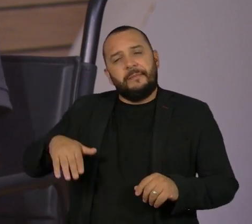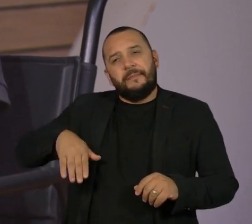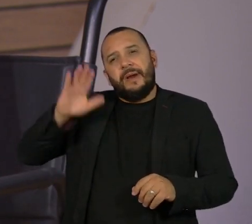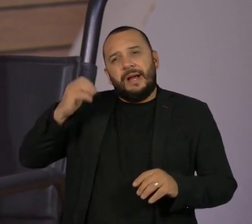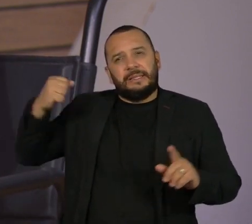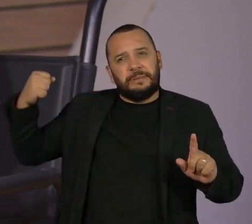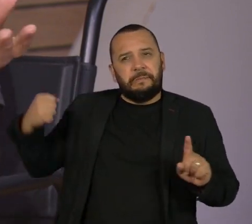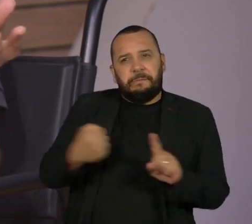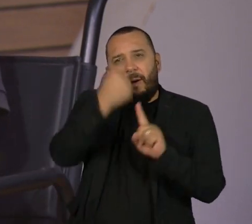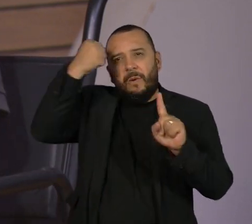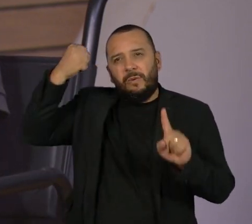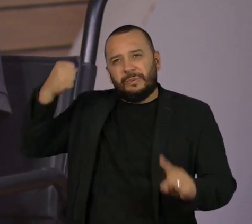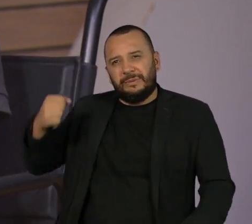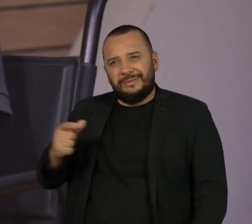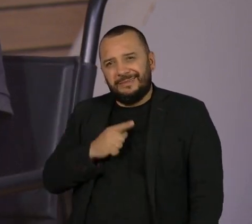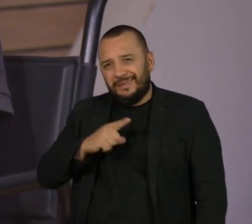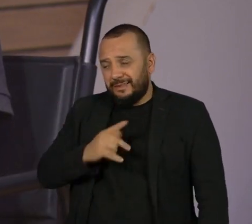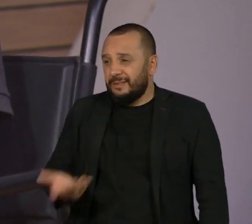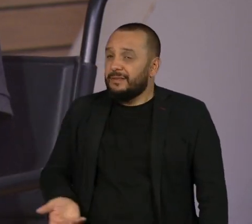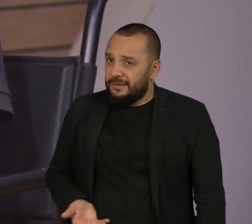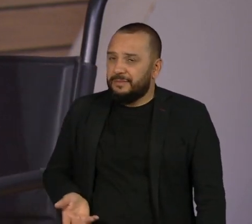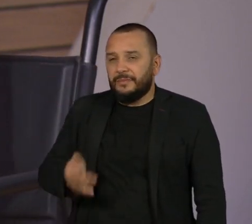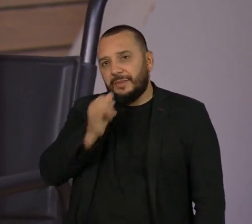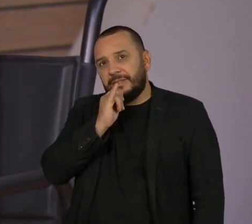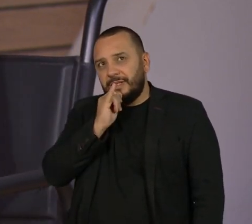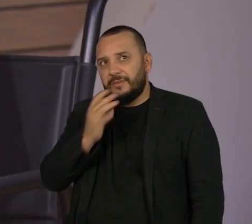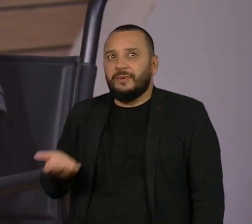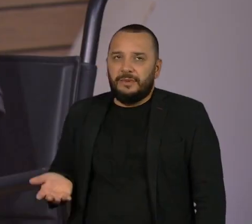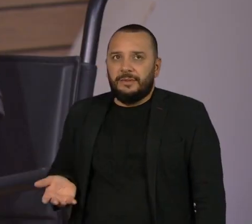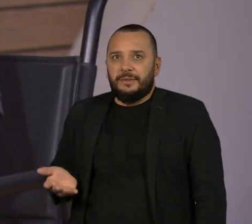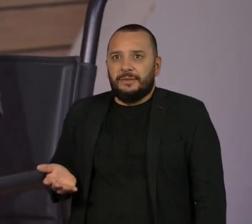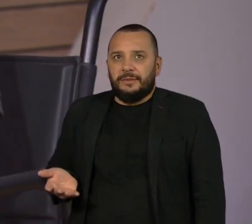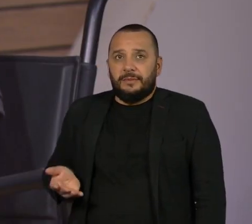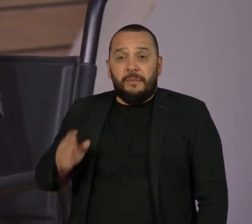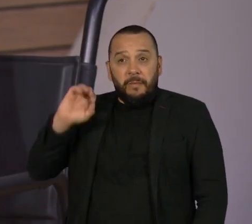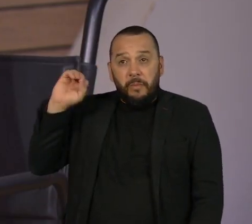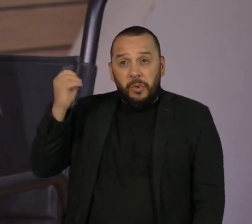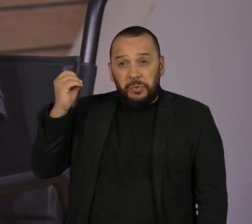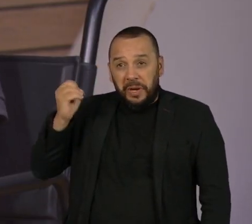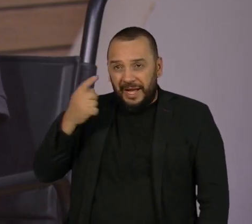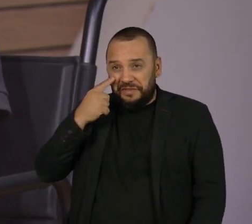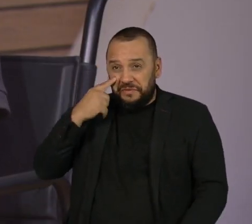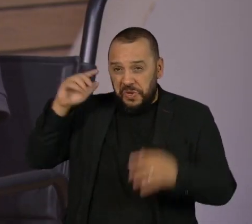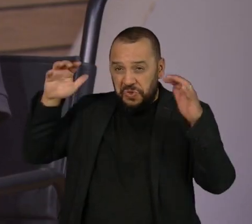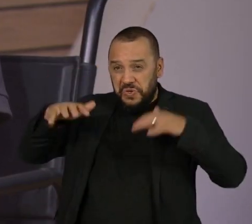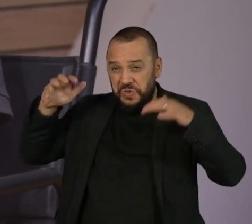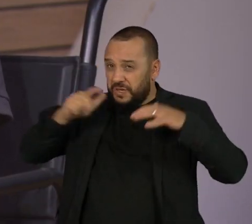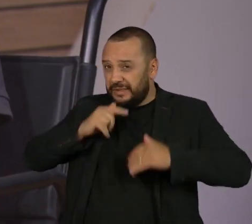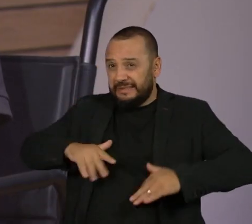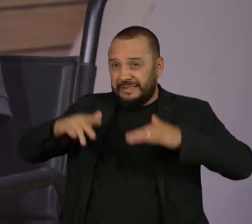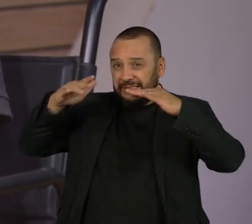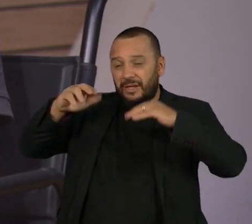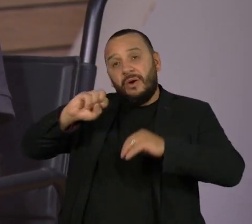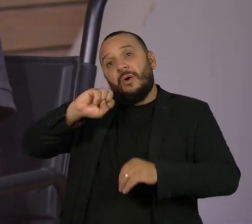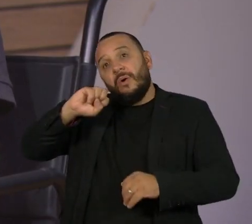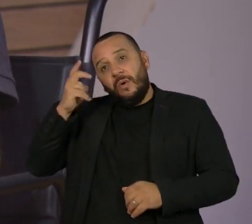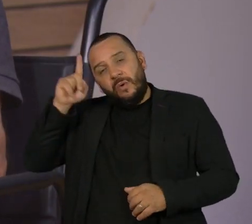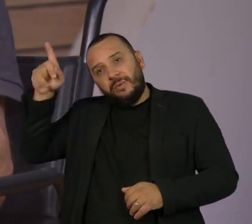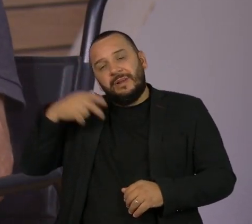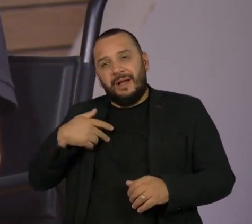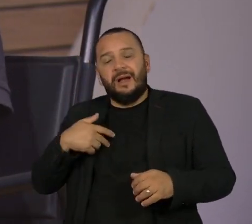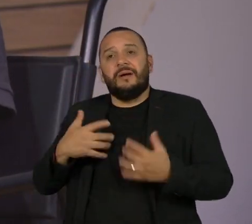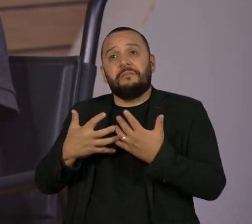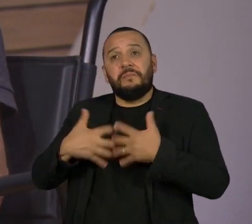né? Então, uma resiliência com cidades, como a gente vê, o caso de Porto Alegre, ou como foi a região serrana do Rio de Janeiro,